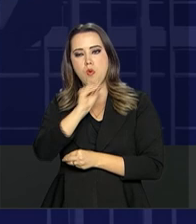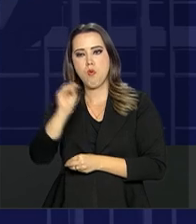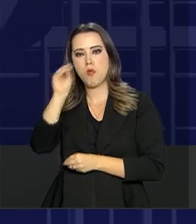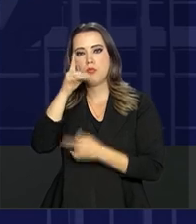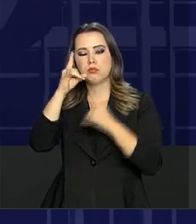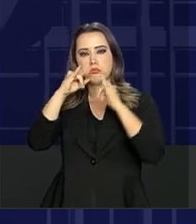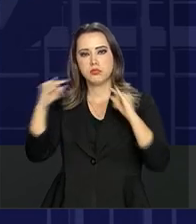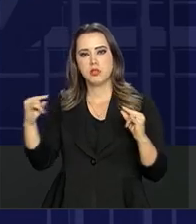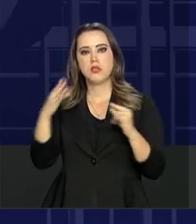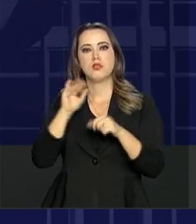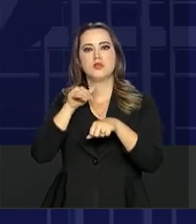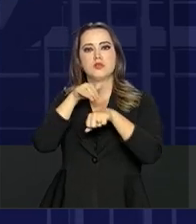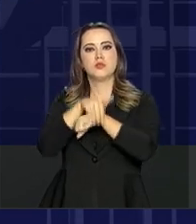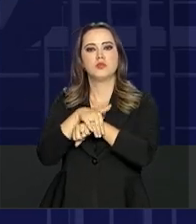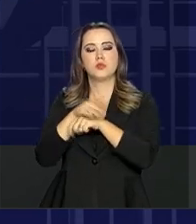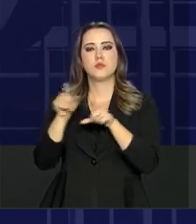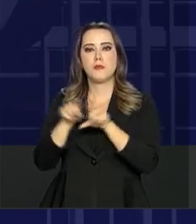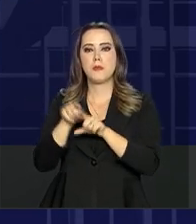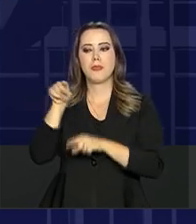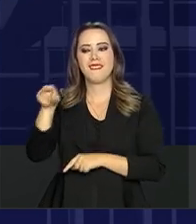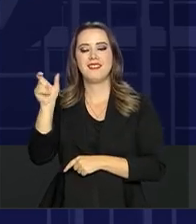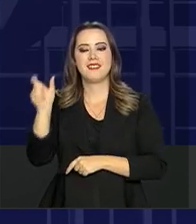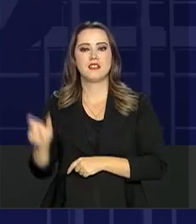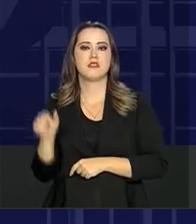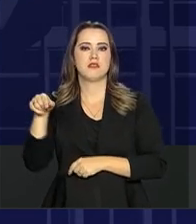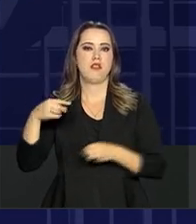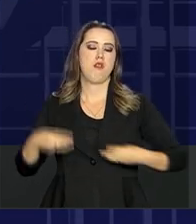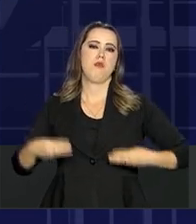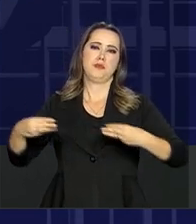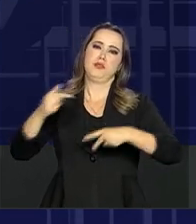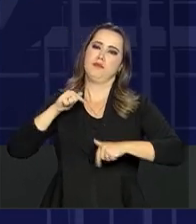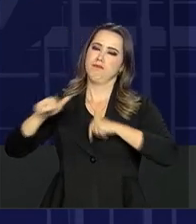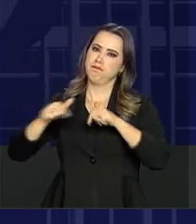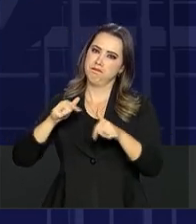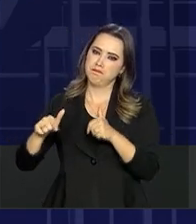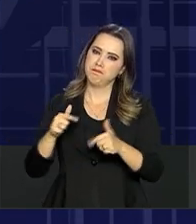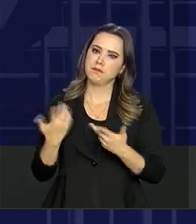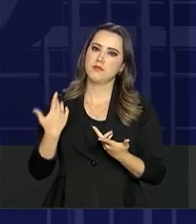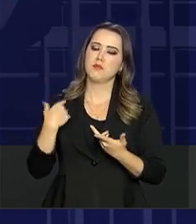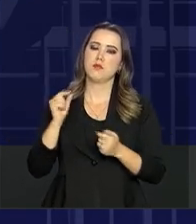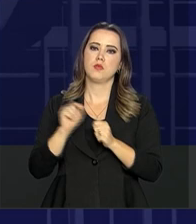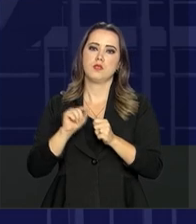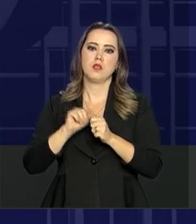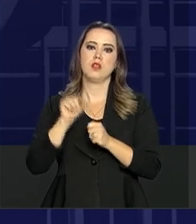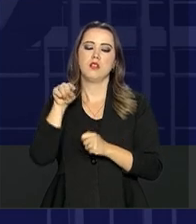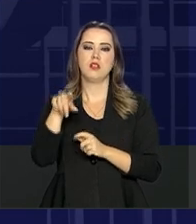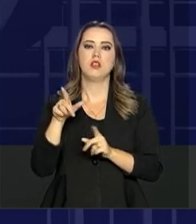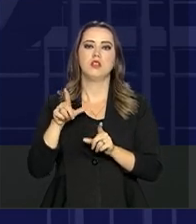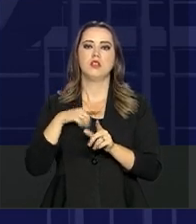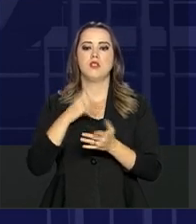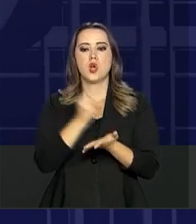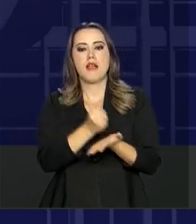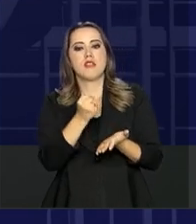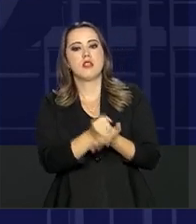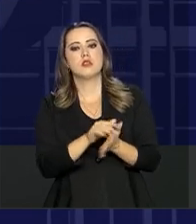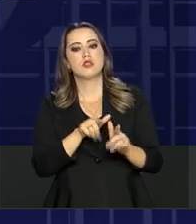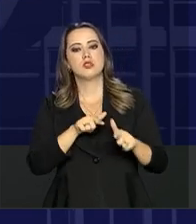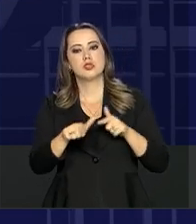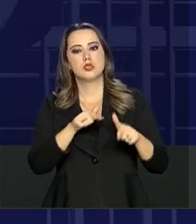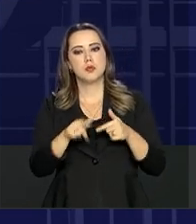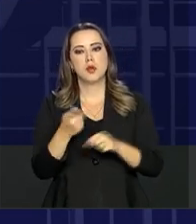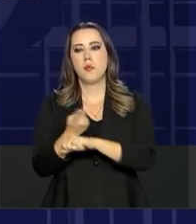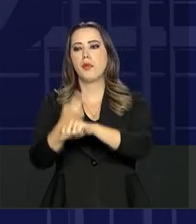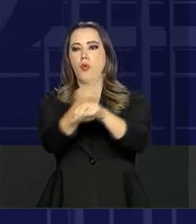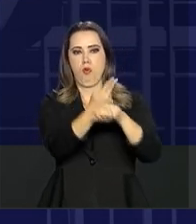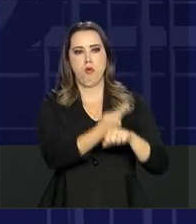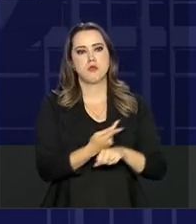para o pernoite. E lá está o Ministério do Trabalho fazendo com que se tenha a carteira de trabalho para eles poderem